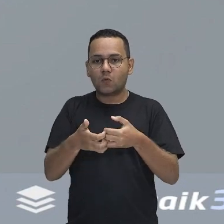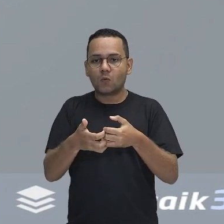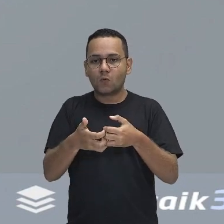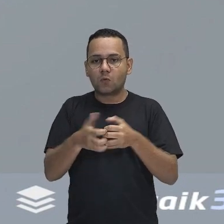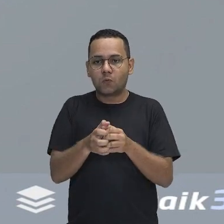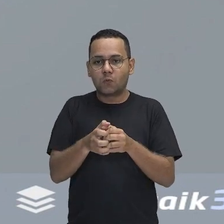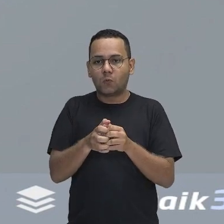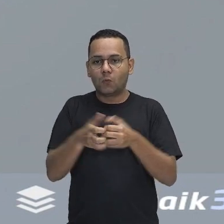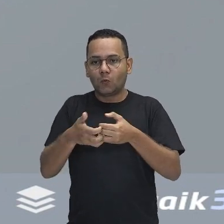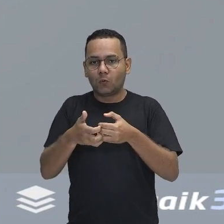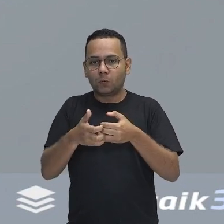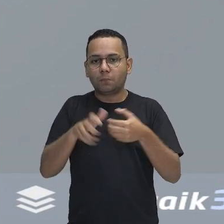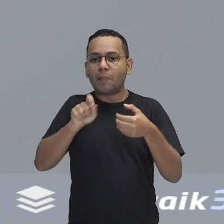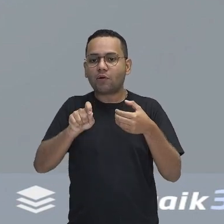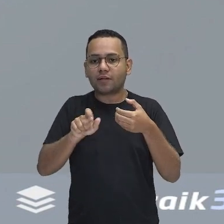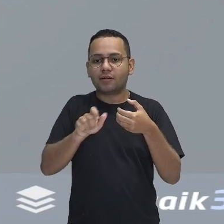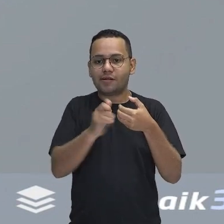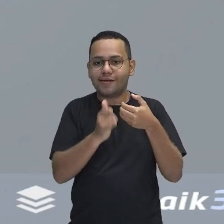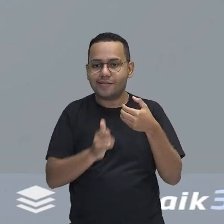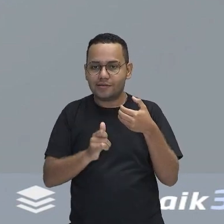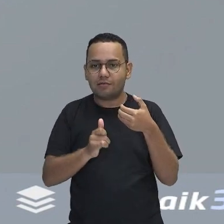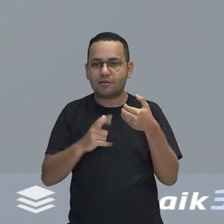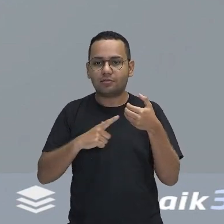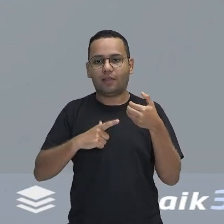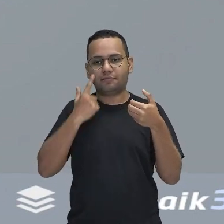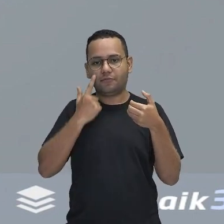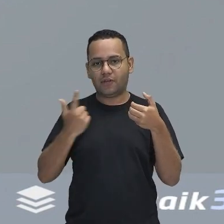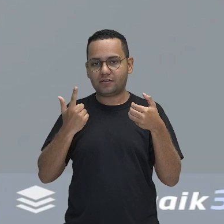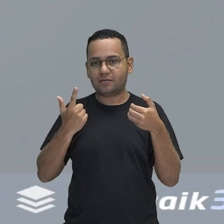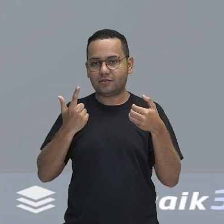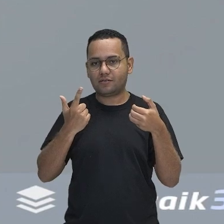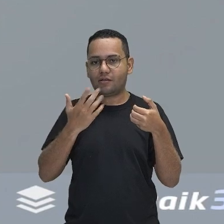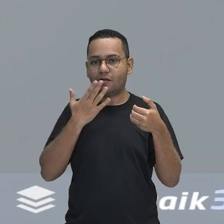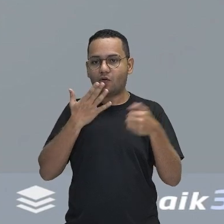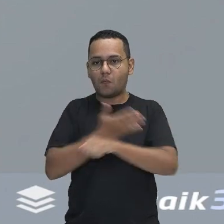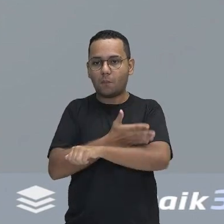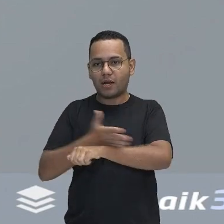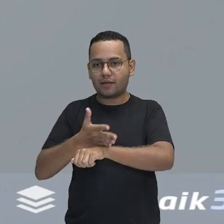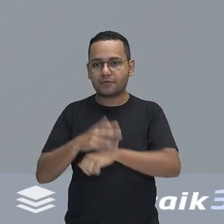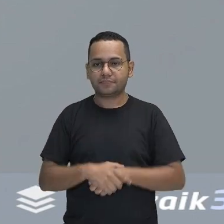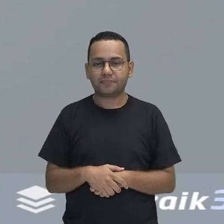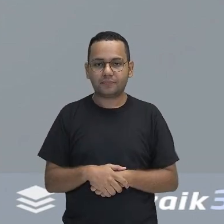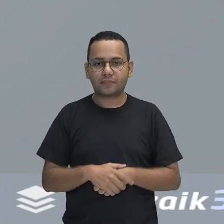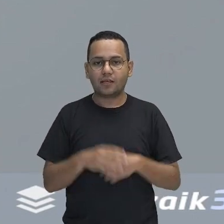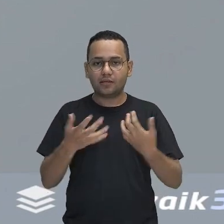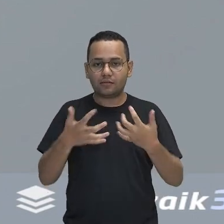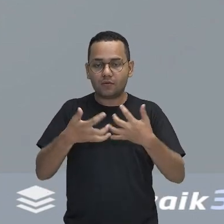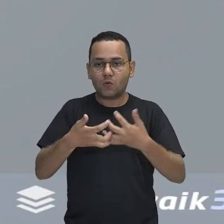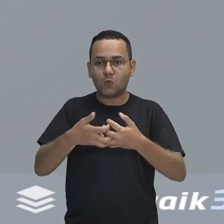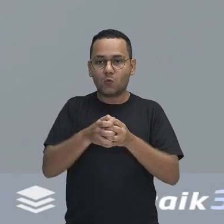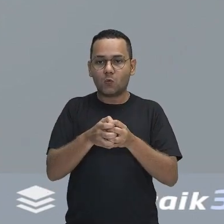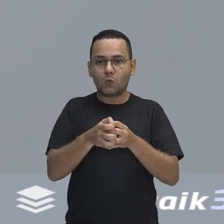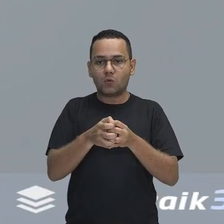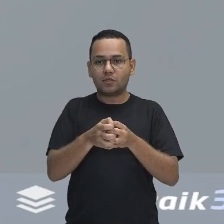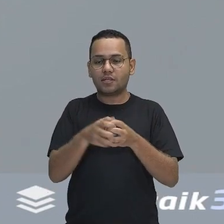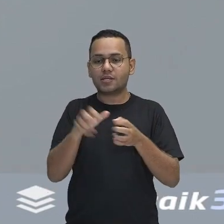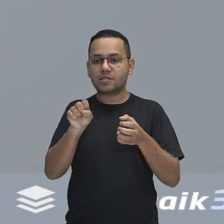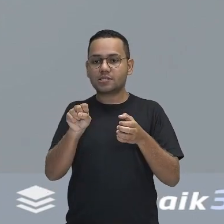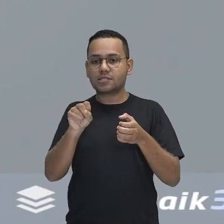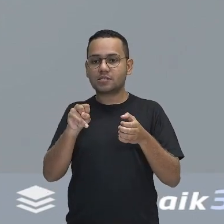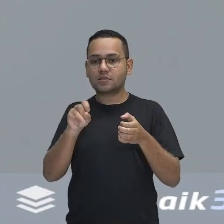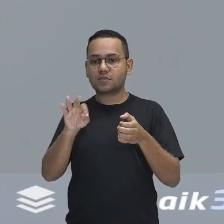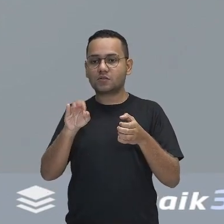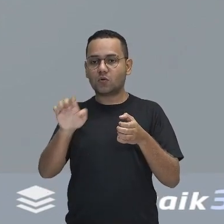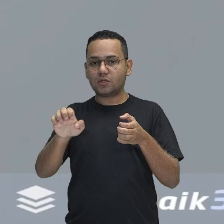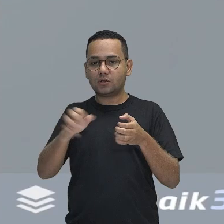coração. Então, vamos observar que quando contrai o coração é o movimento de sístole, quando ele